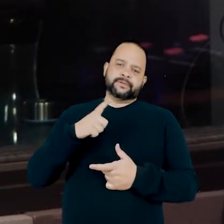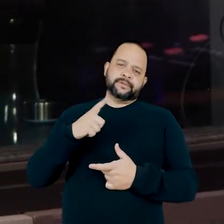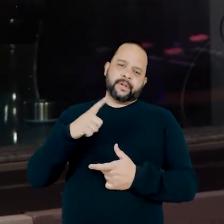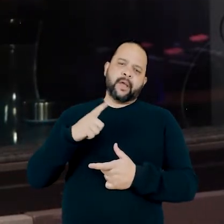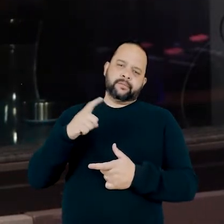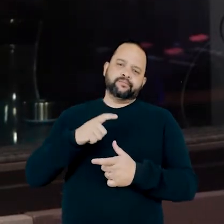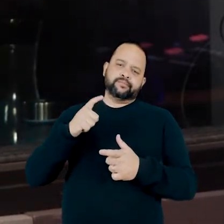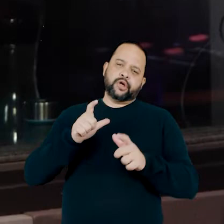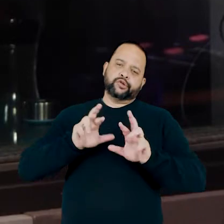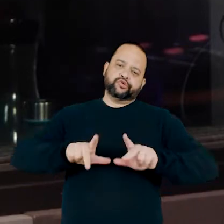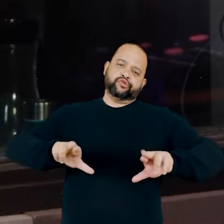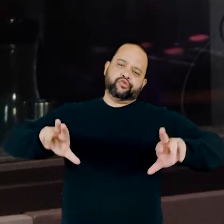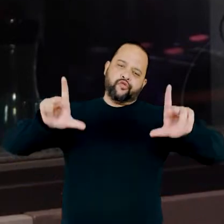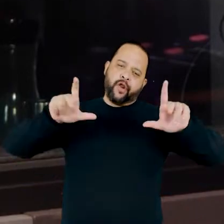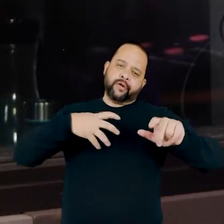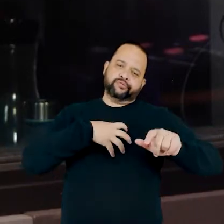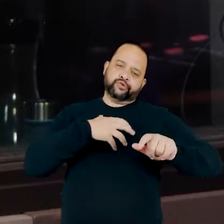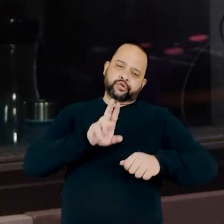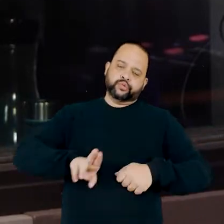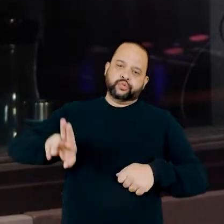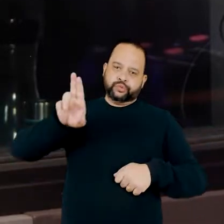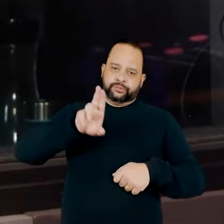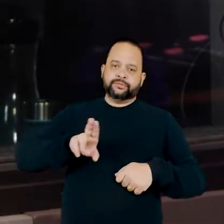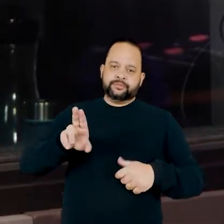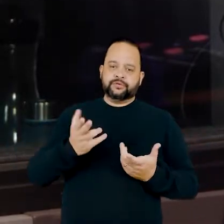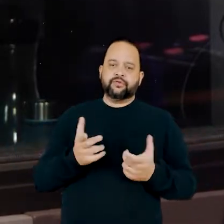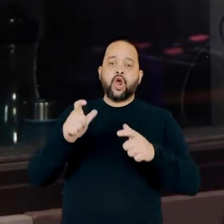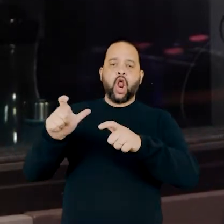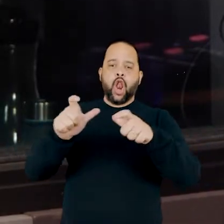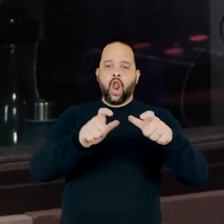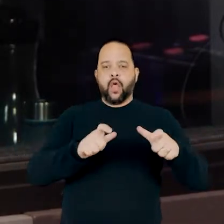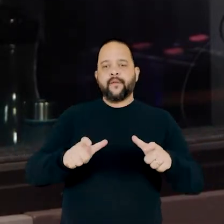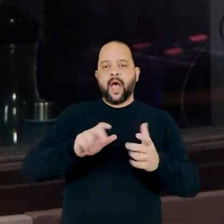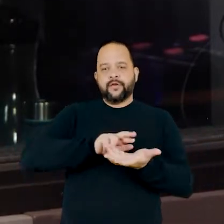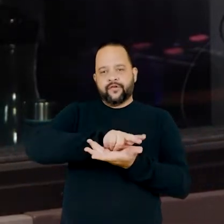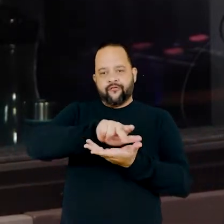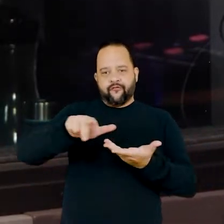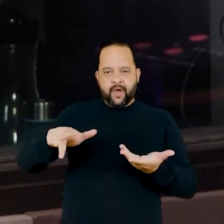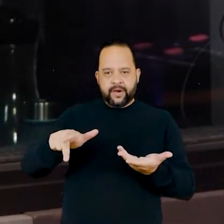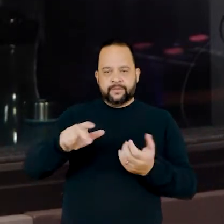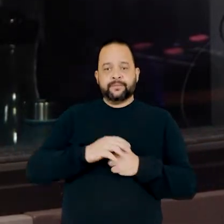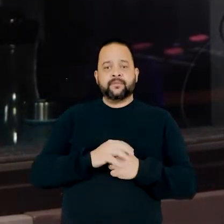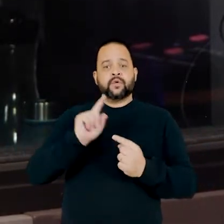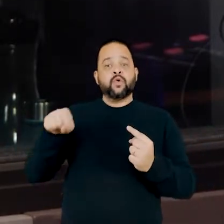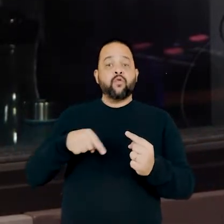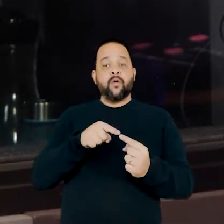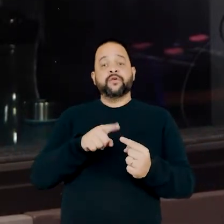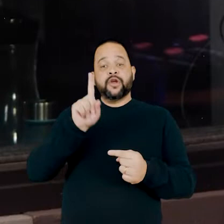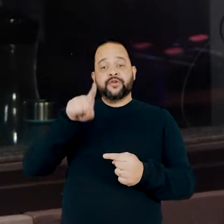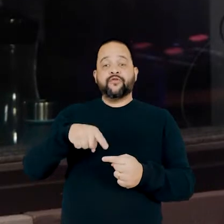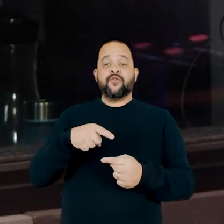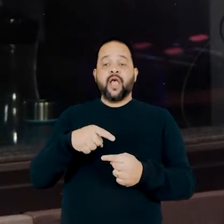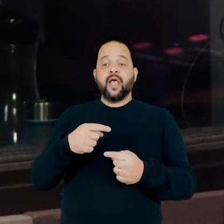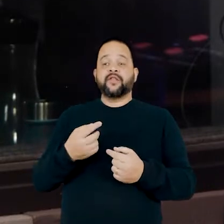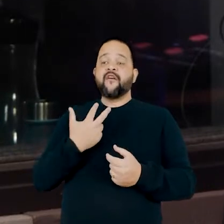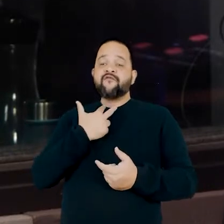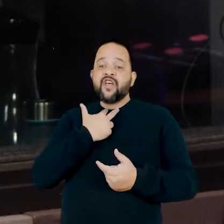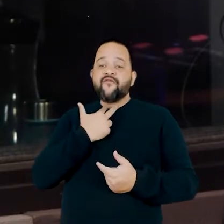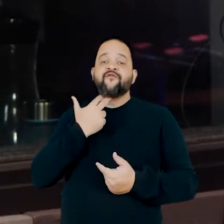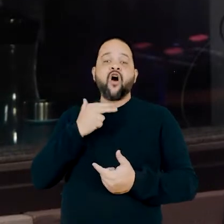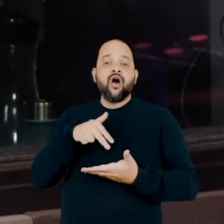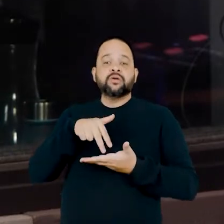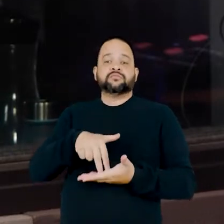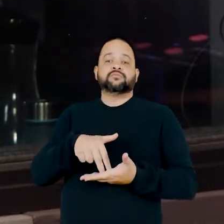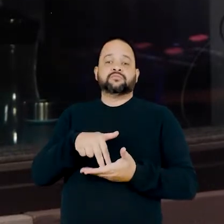mãos, em muitas salas, né? Então, a ideologia qual é? Dar a voz a quem precisa, né? Toda